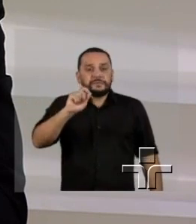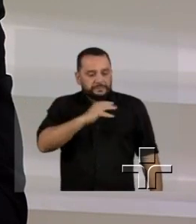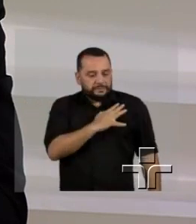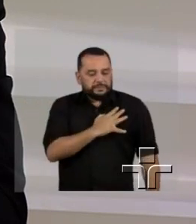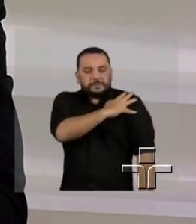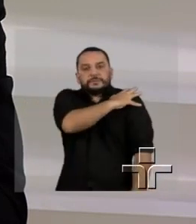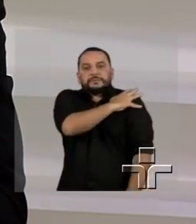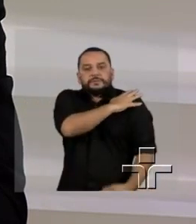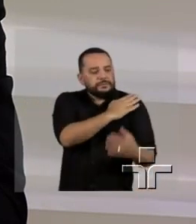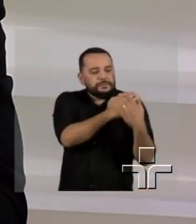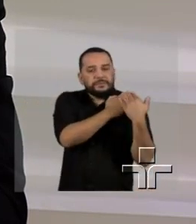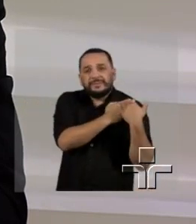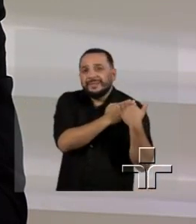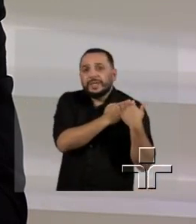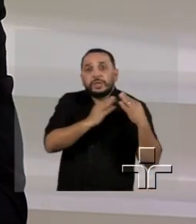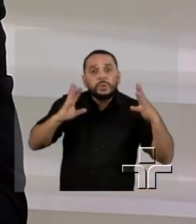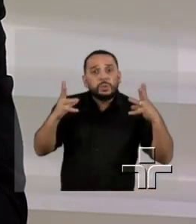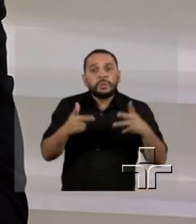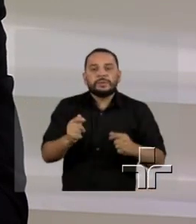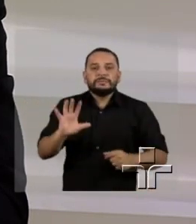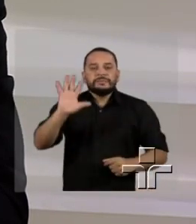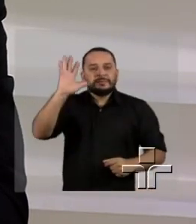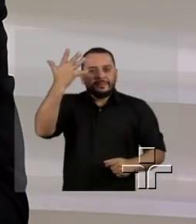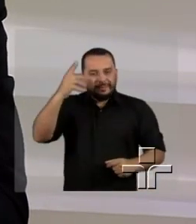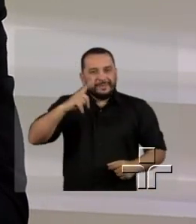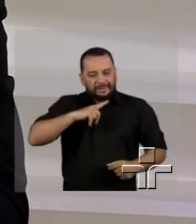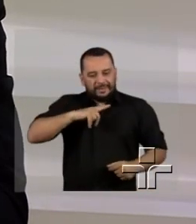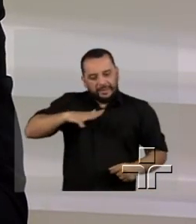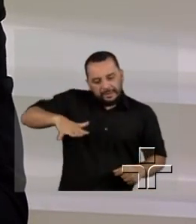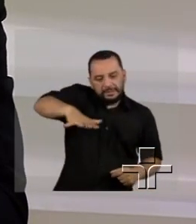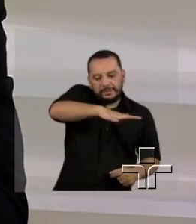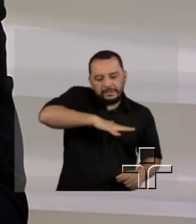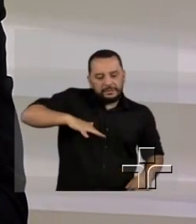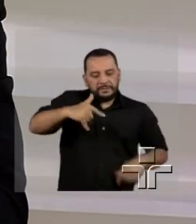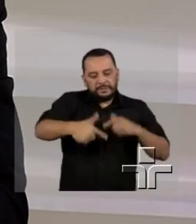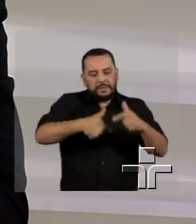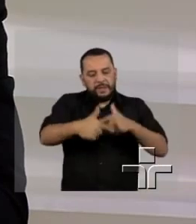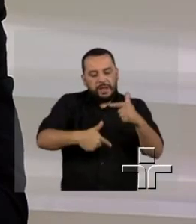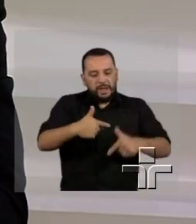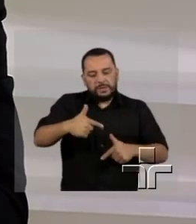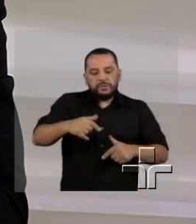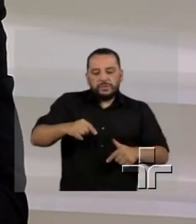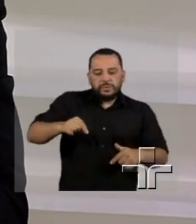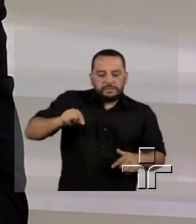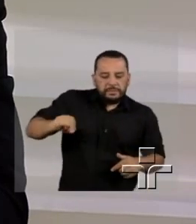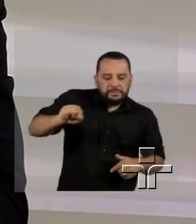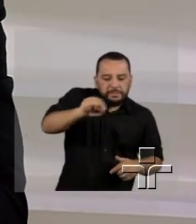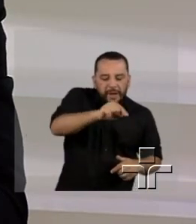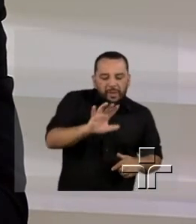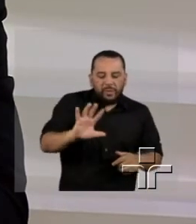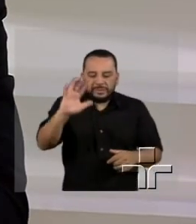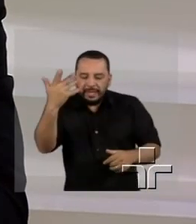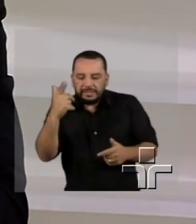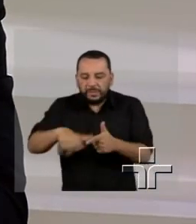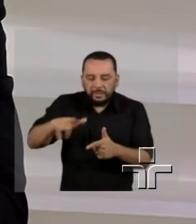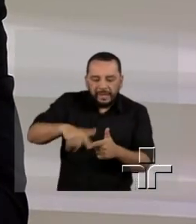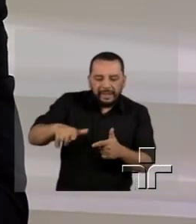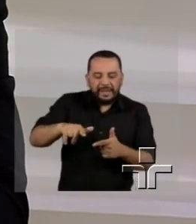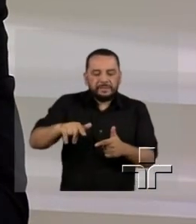difíceis, pessoas boas, pessoas nem tão boas, assim como em qualquer grupo social. Não pode se criminalizar nem a política,